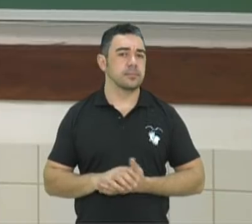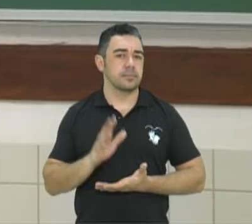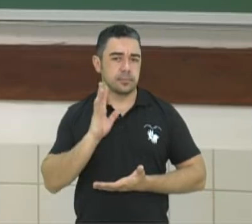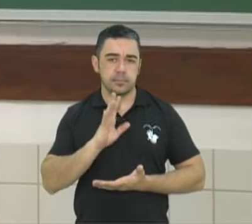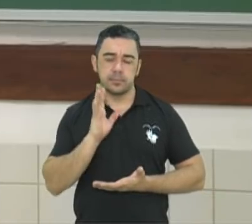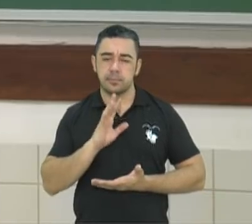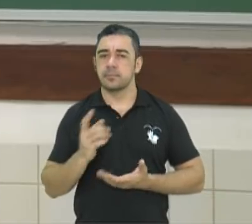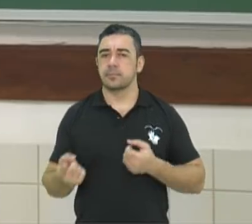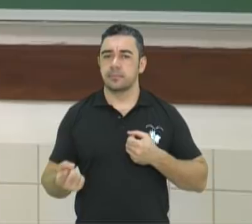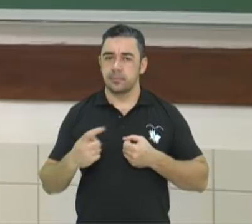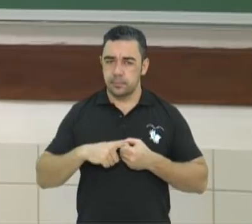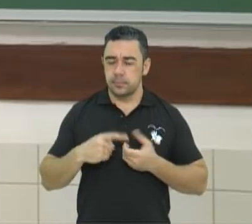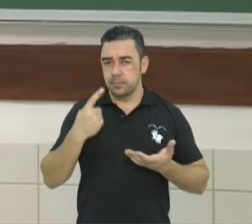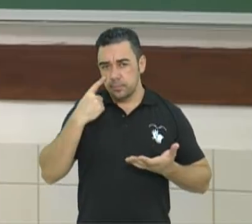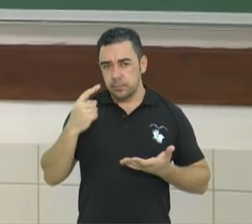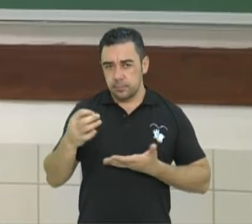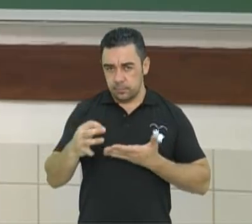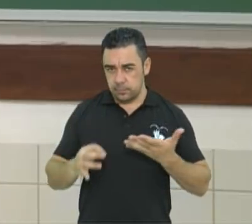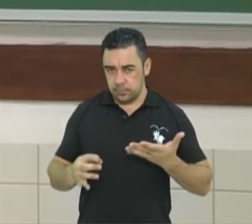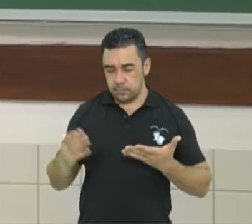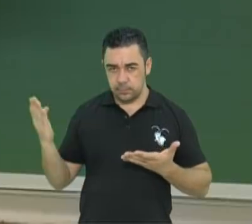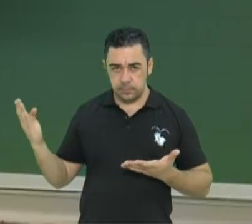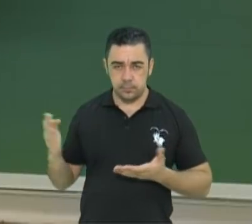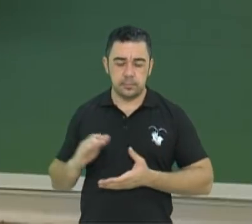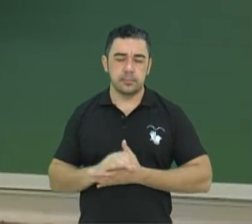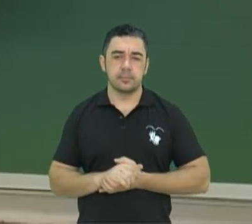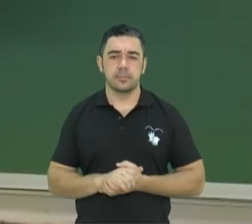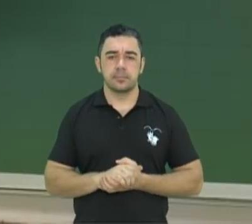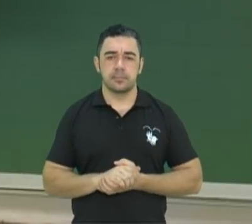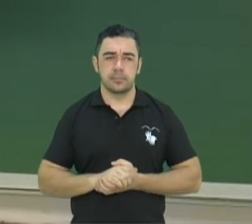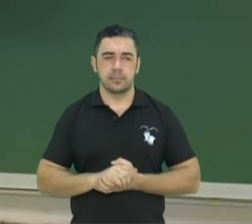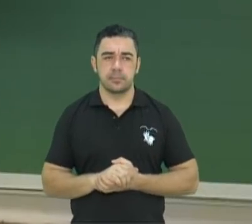Legal, pessoal, voltamos. Vamos conferir aqui comigo?